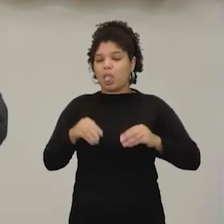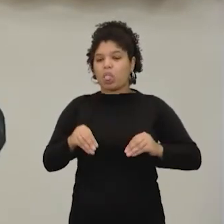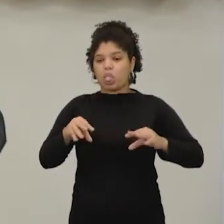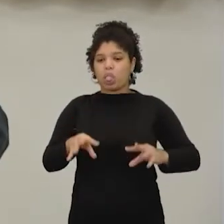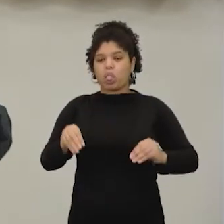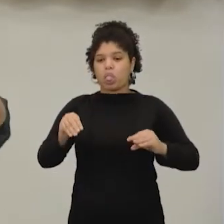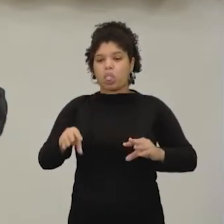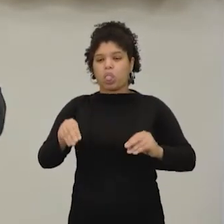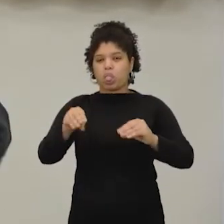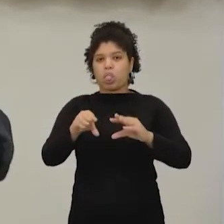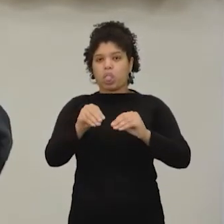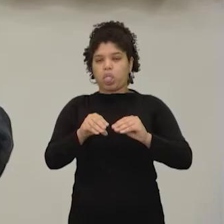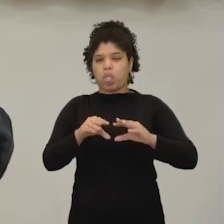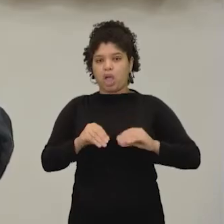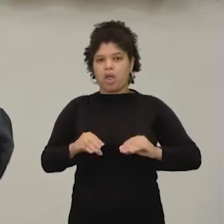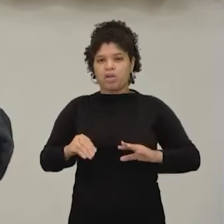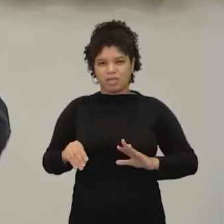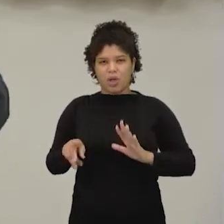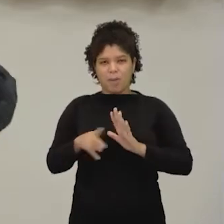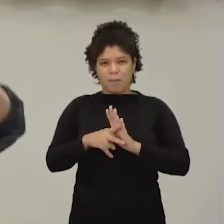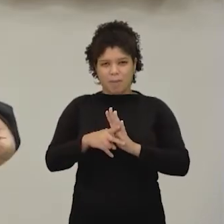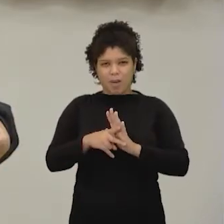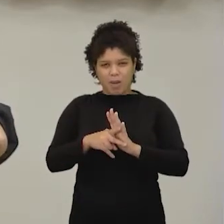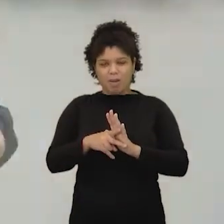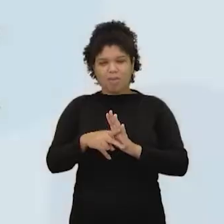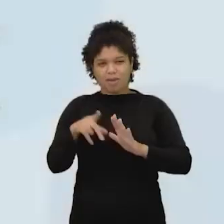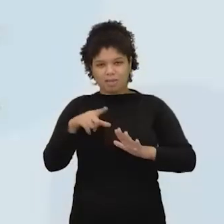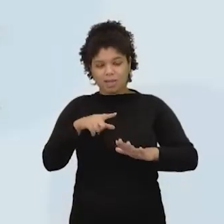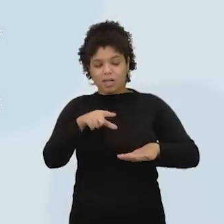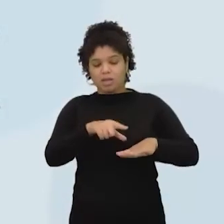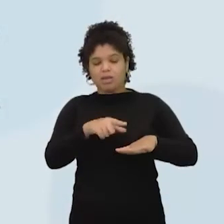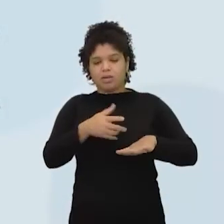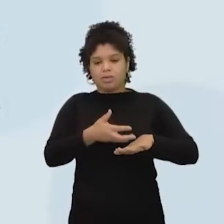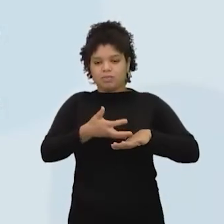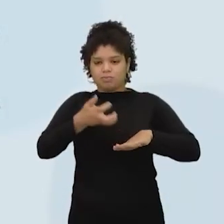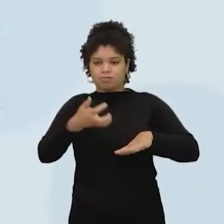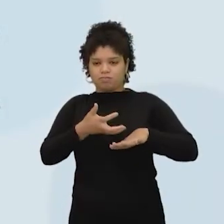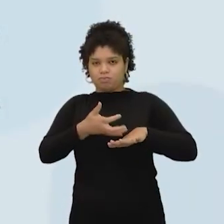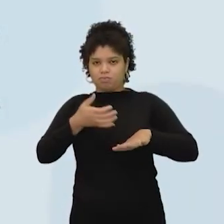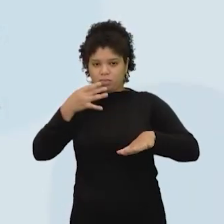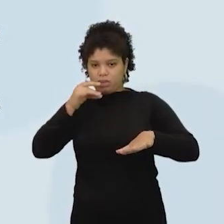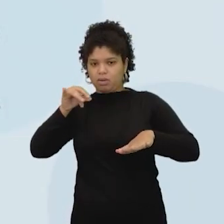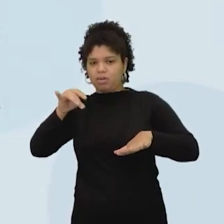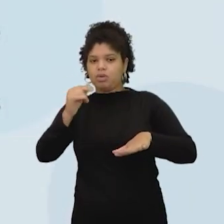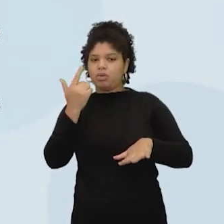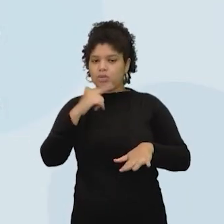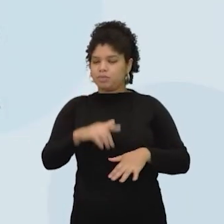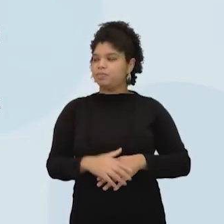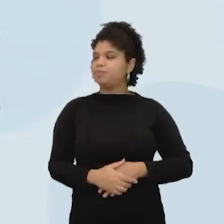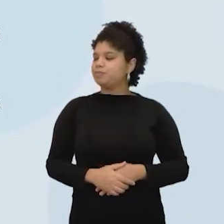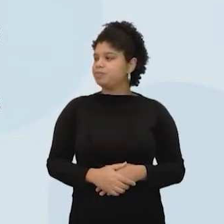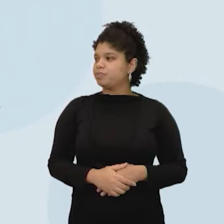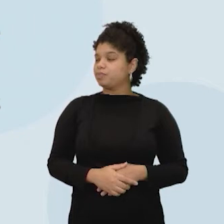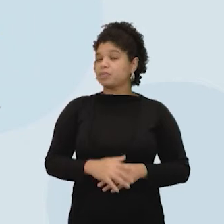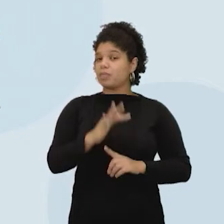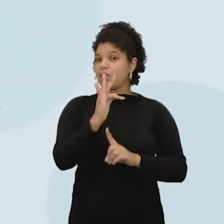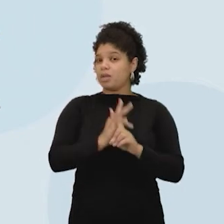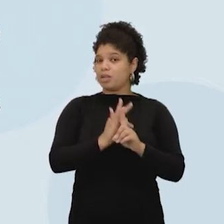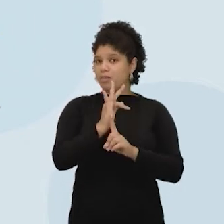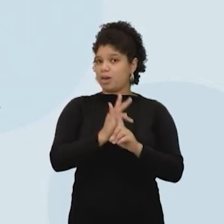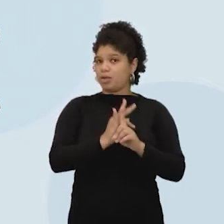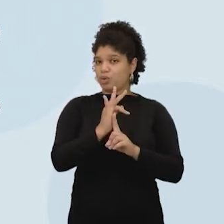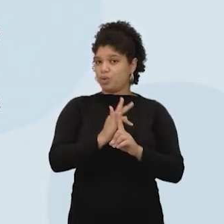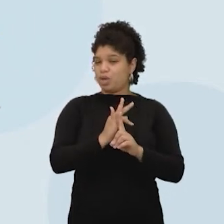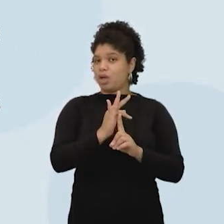retirar o sal do solo argiloso. Possui temperaturas elevadas e baixa umidade relativa do ar, então